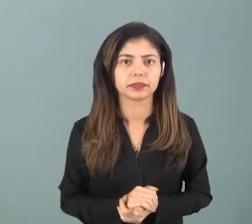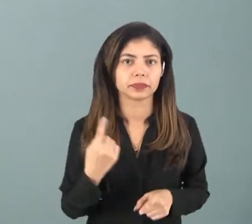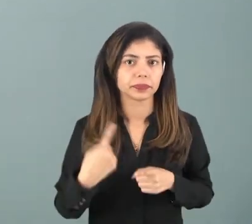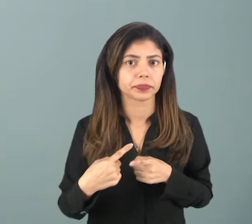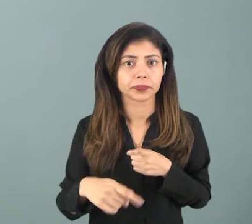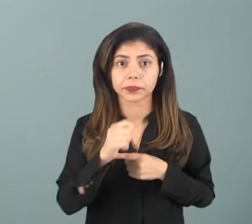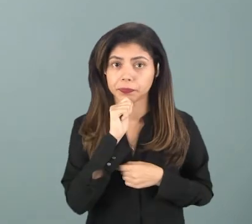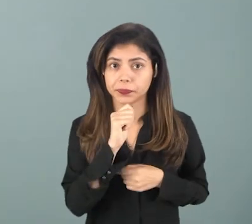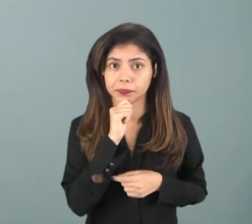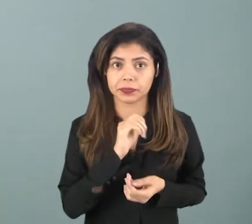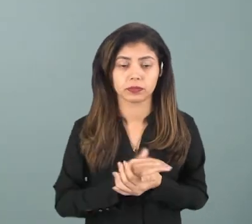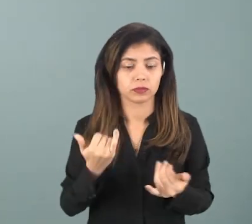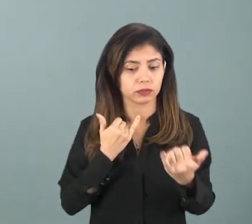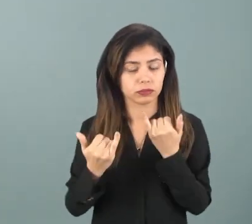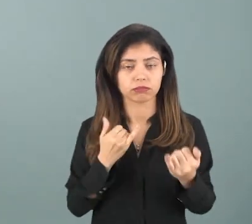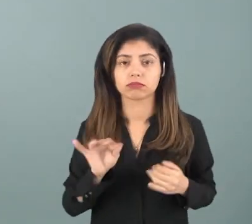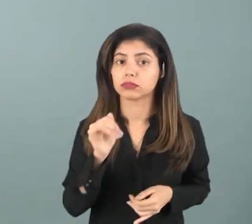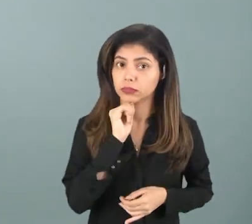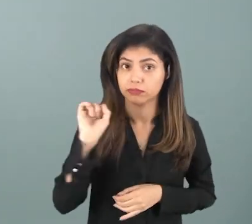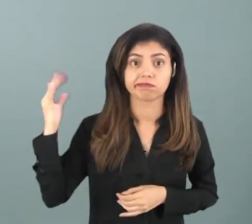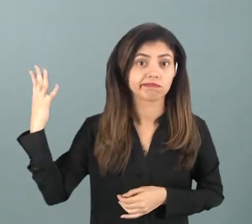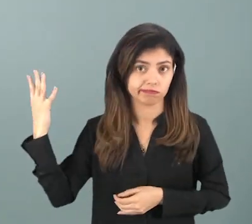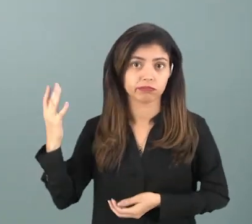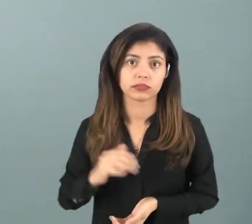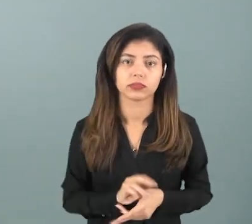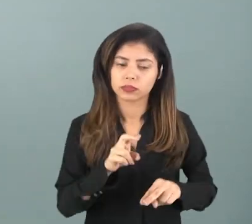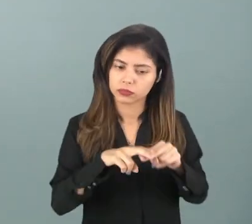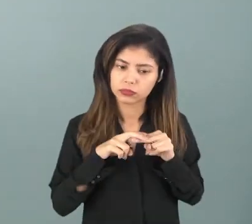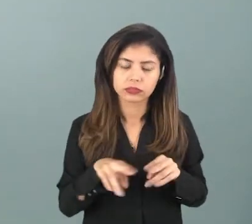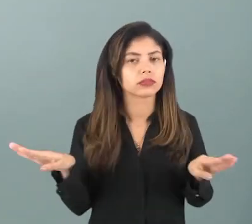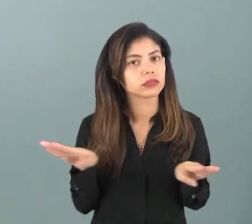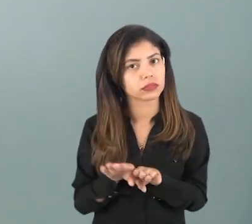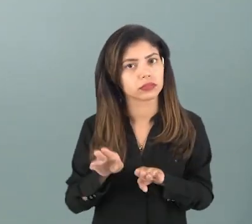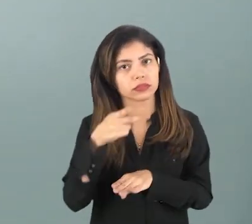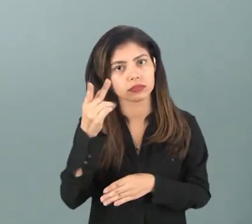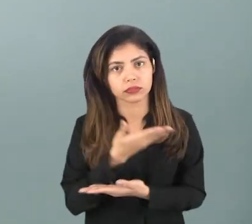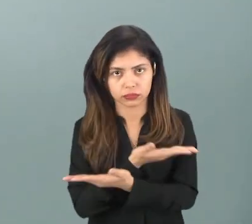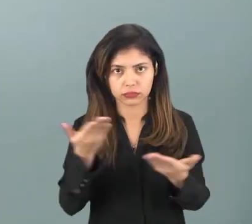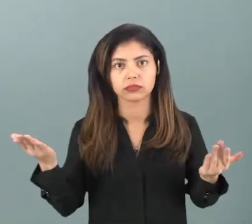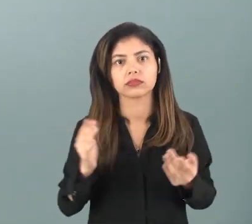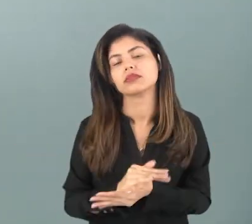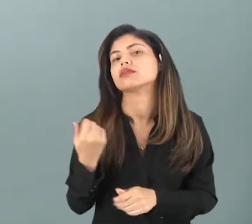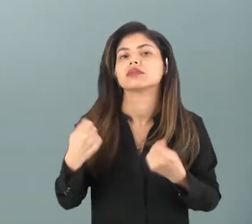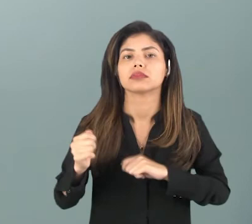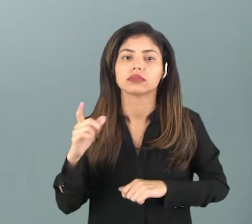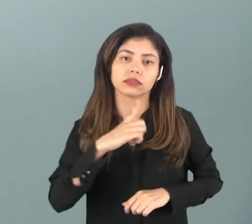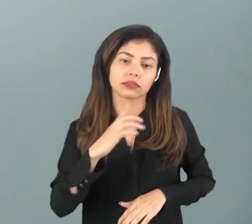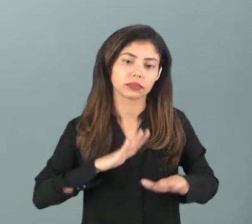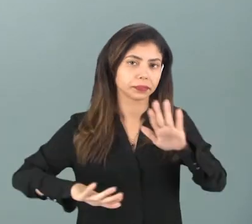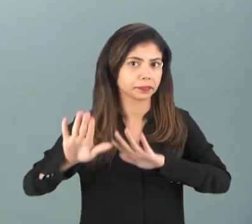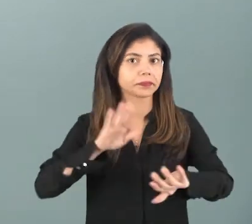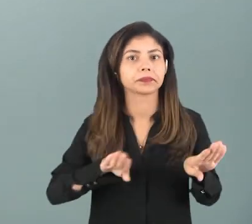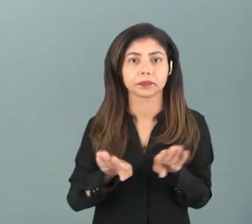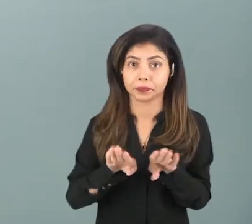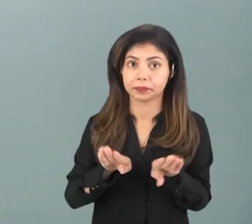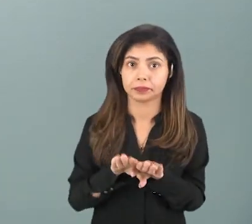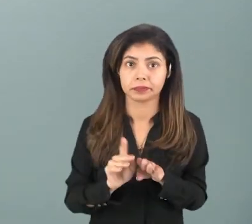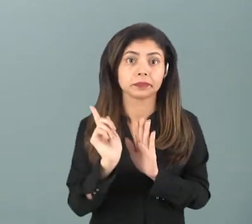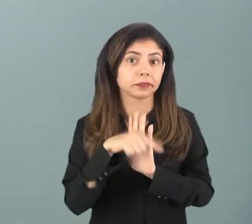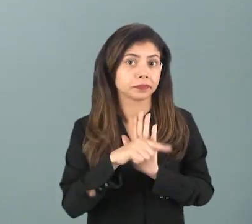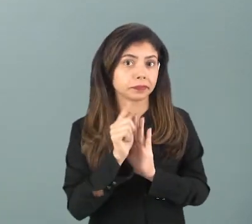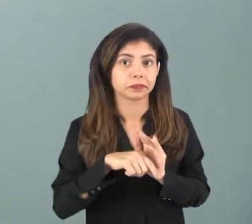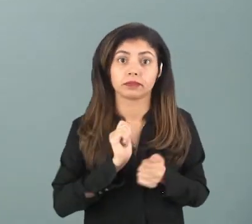Porque a gente não pode colocar uma informação que não aconteceu. Por isso que eu estou falando isso para vocês. A gente tem que ter cuidado com esse gênero textual,